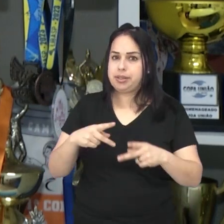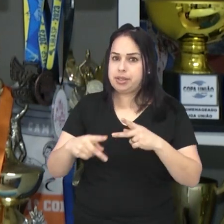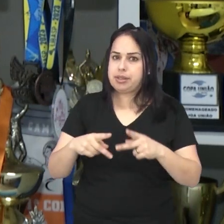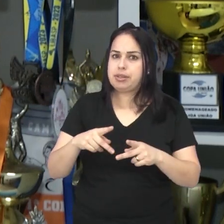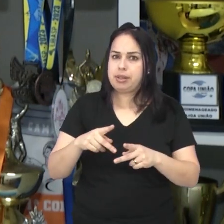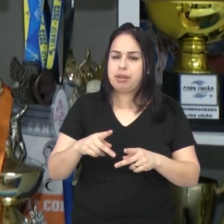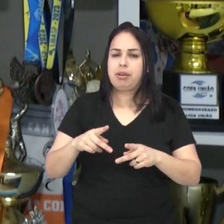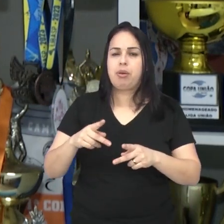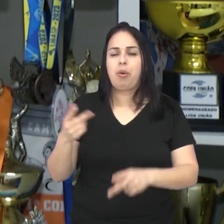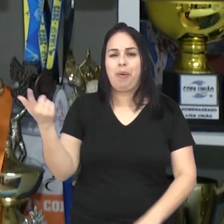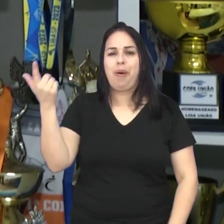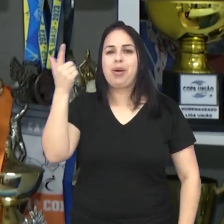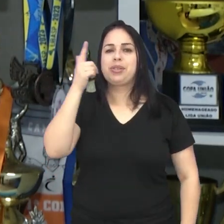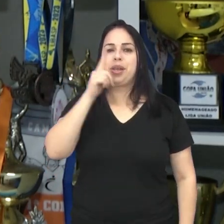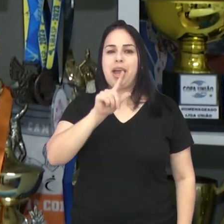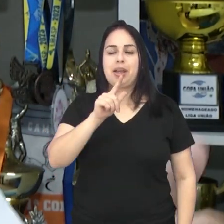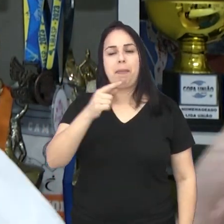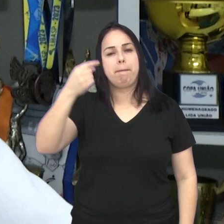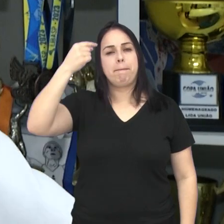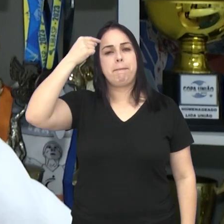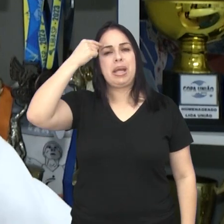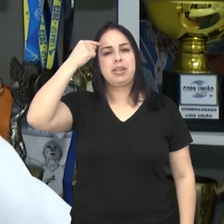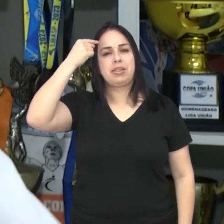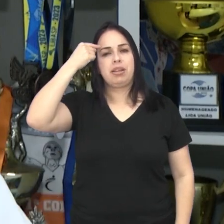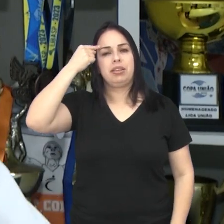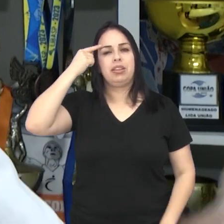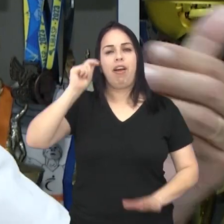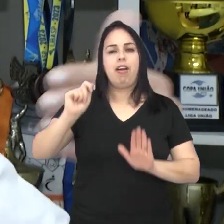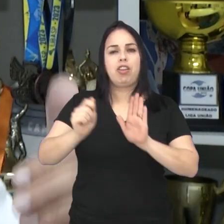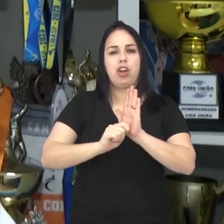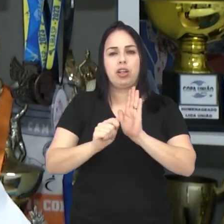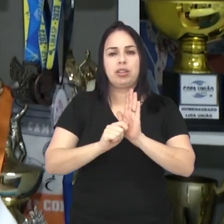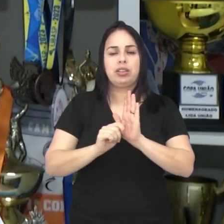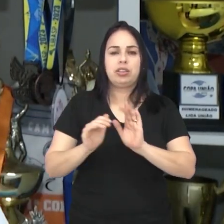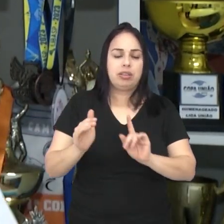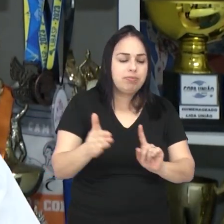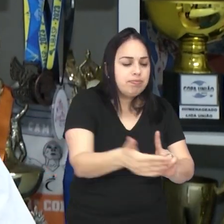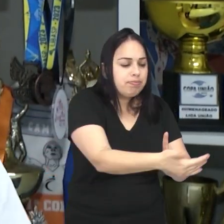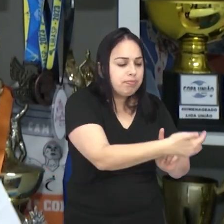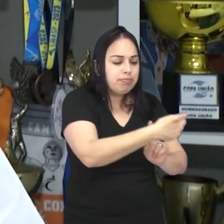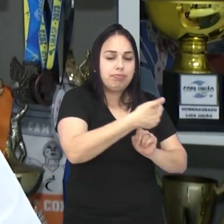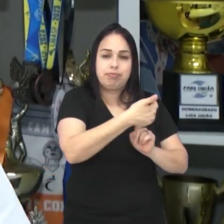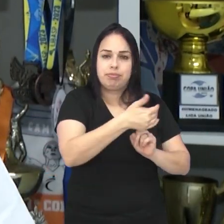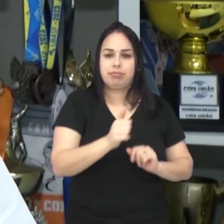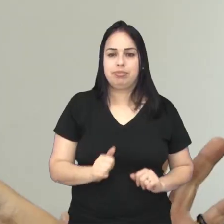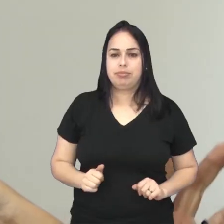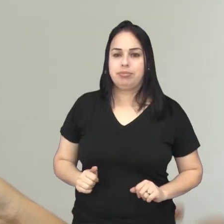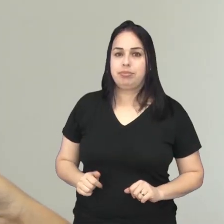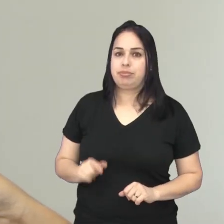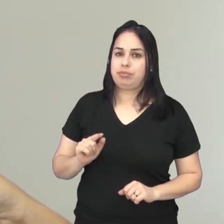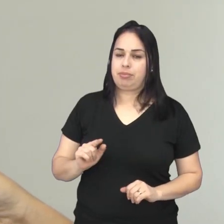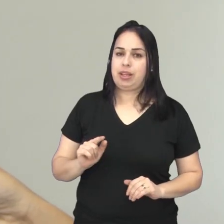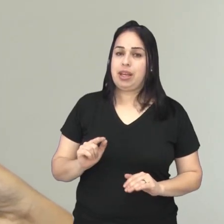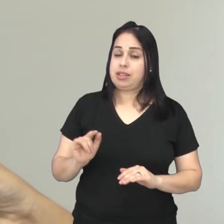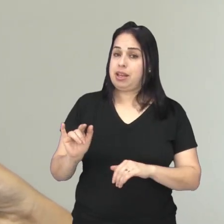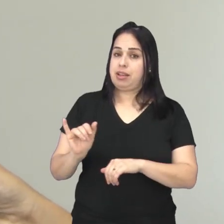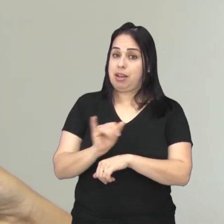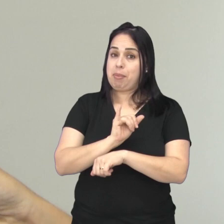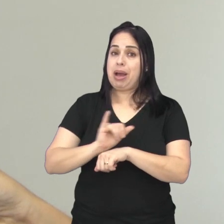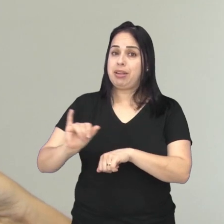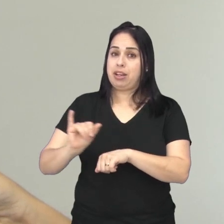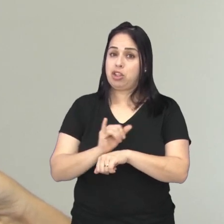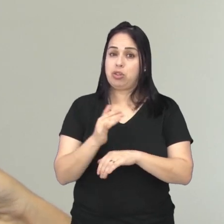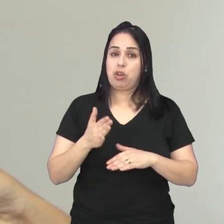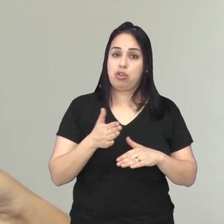fica muito bem beneficiada quando o Estado tem um olhar para isso e a gente possa acolher aqueles que mais necessitam. Esse equipamento vai ter esse